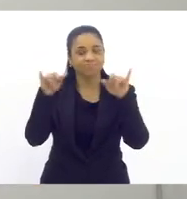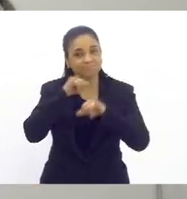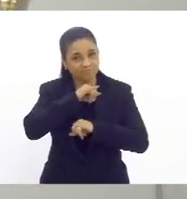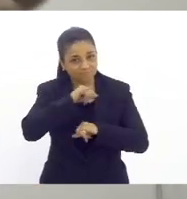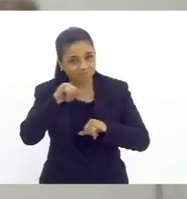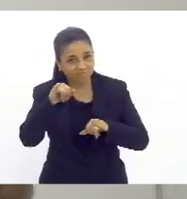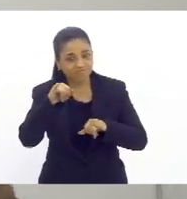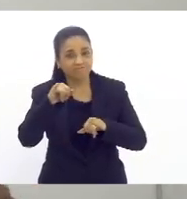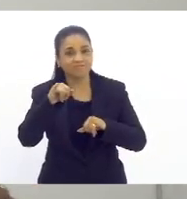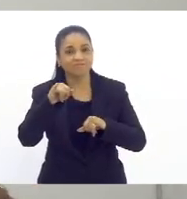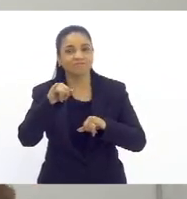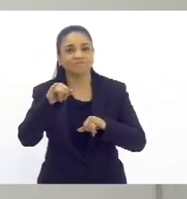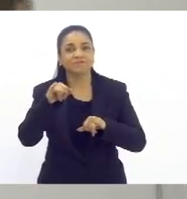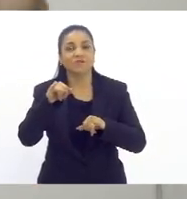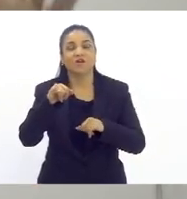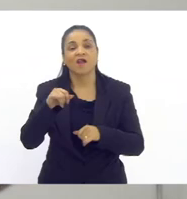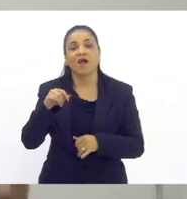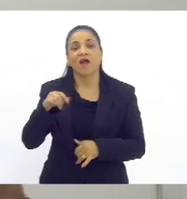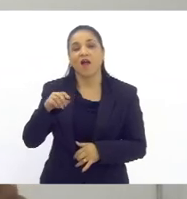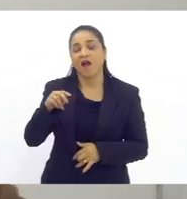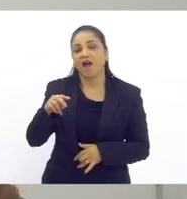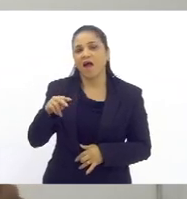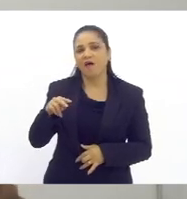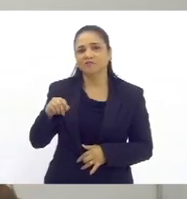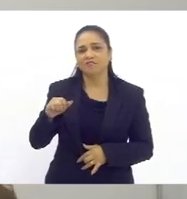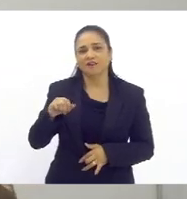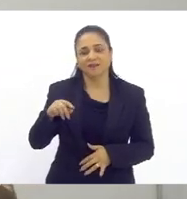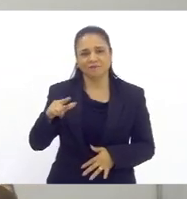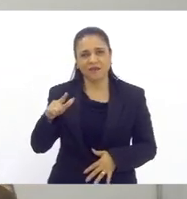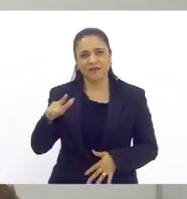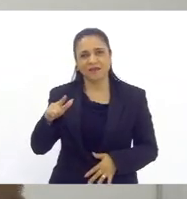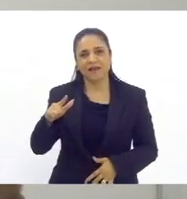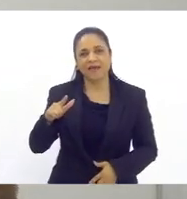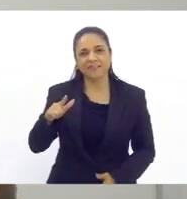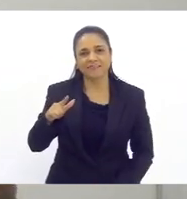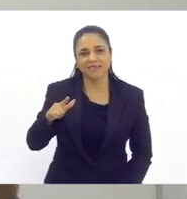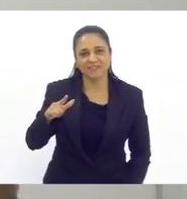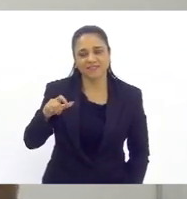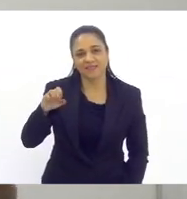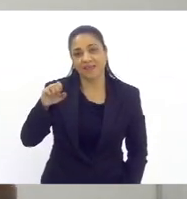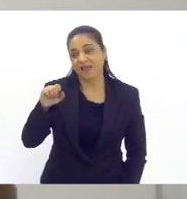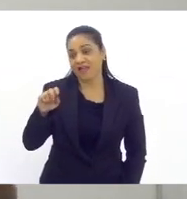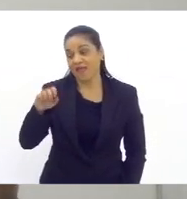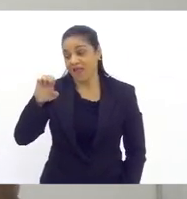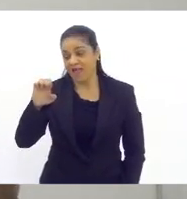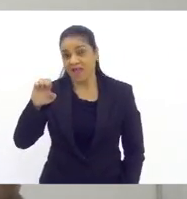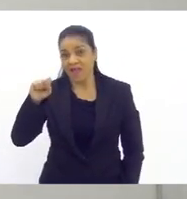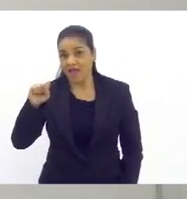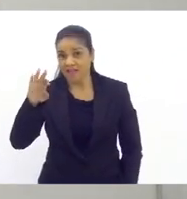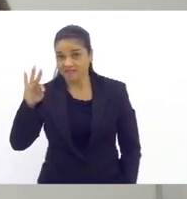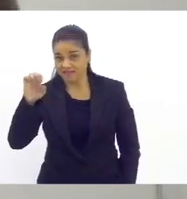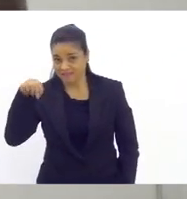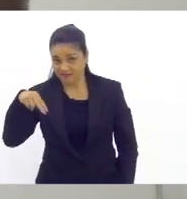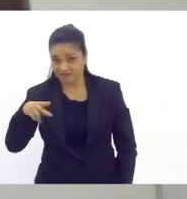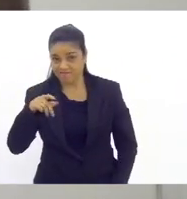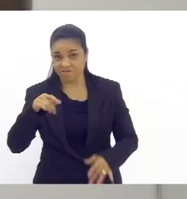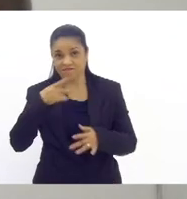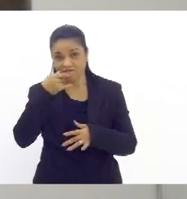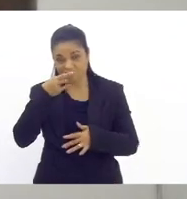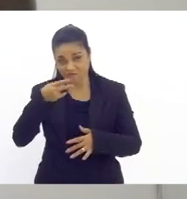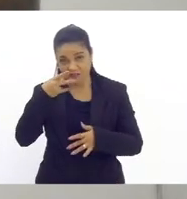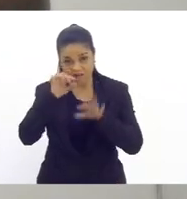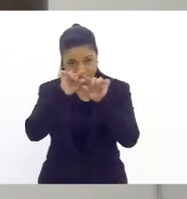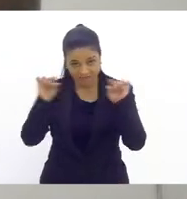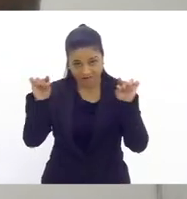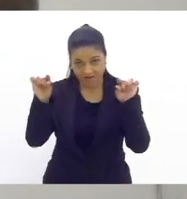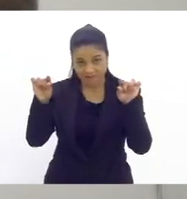que o pessoal imputa para Albert Einstein até hoje ninguém provou dizer a não é é insano você esperar resultado